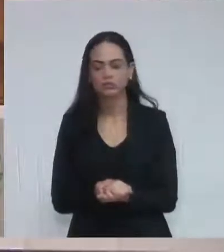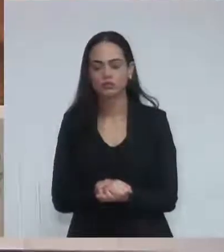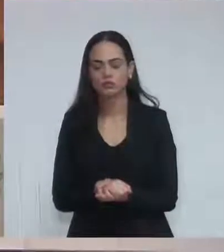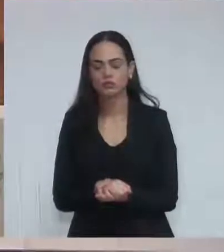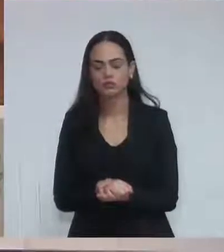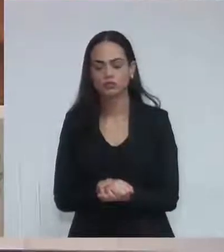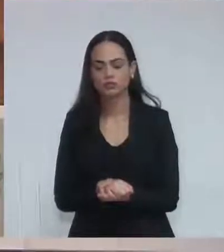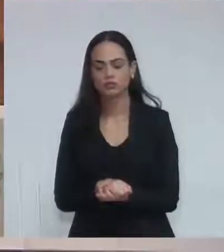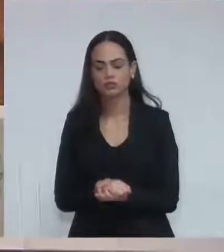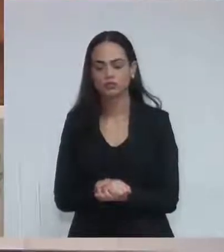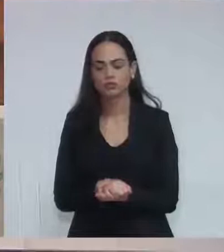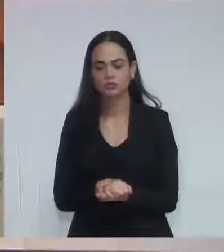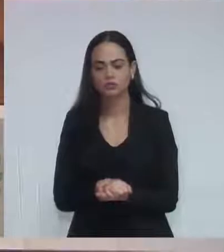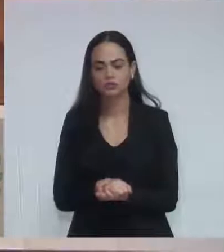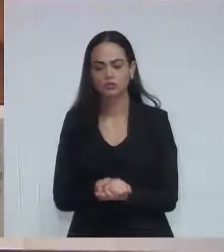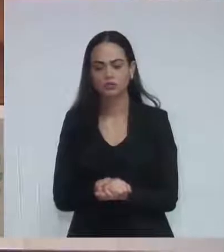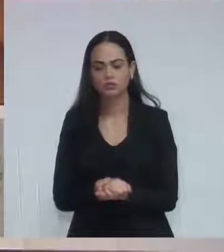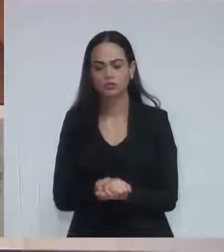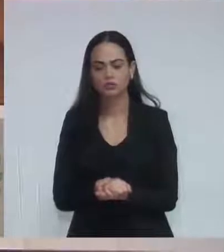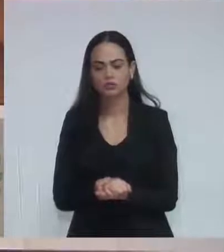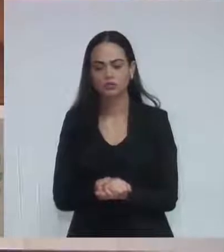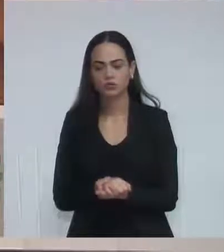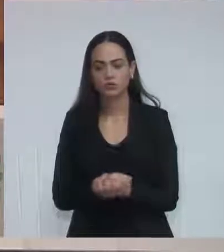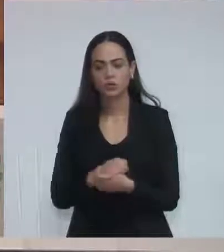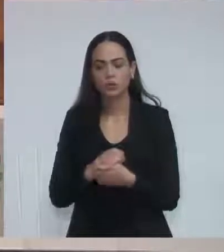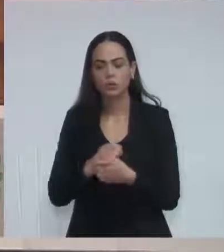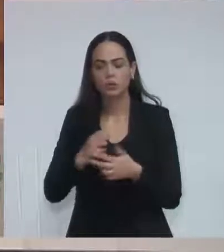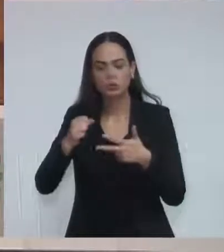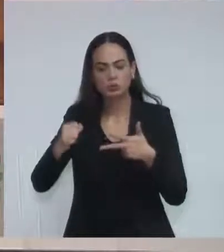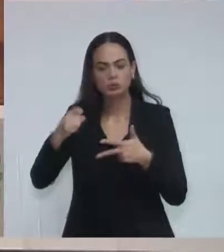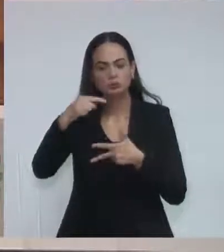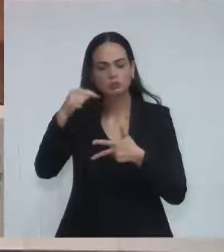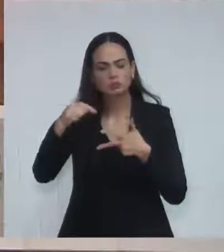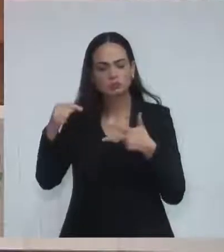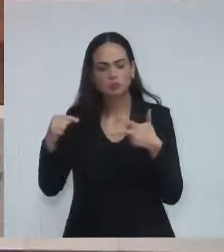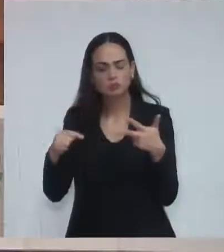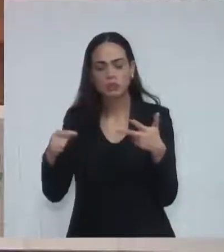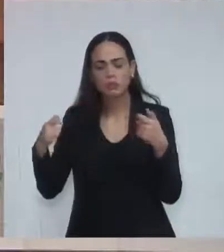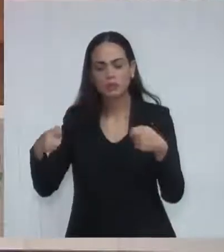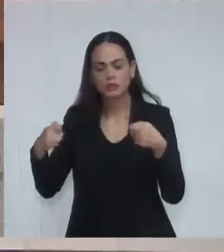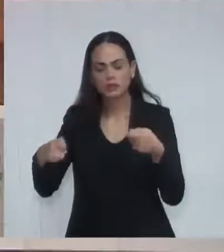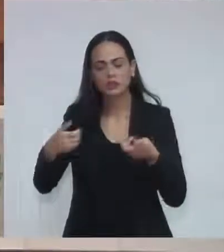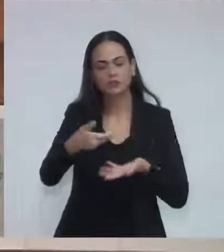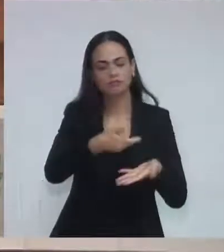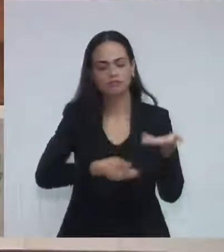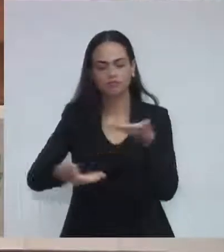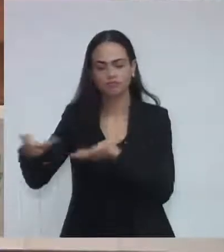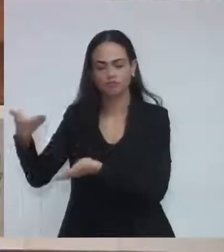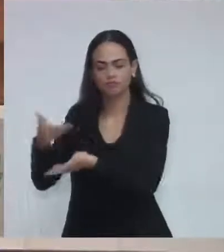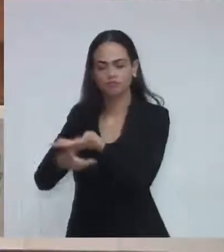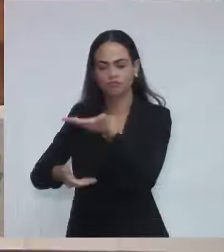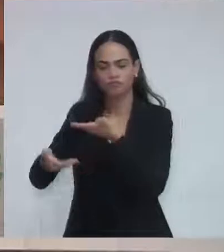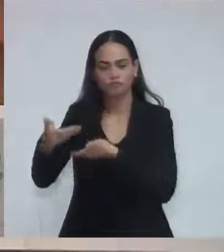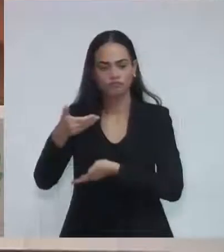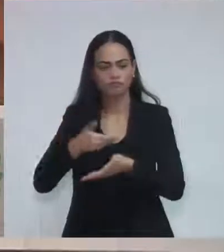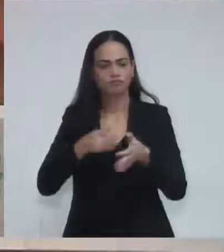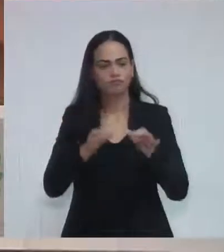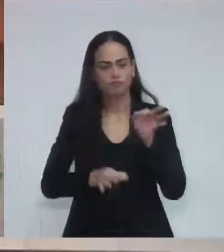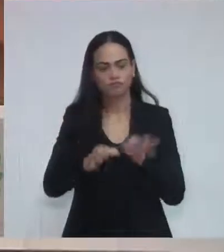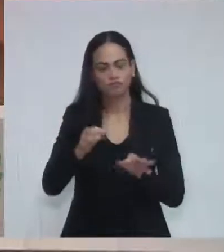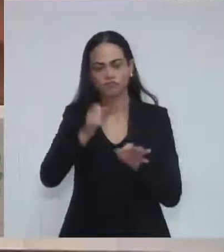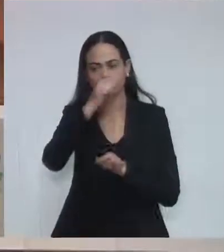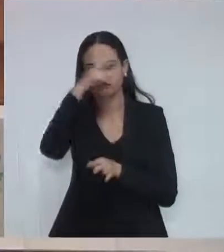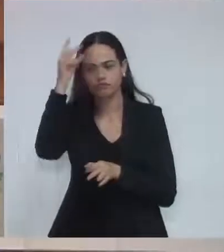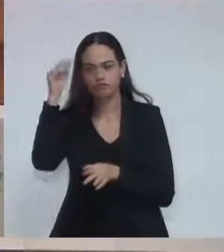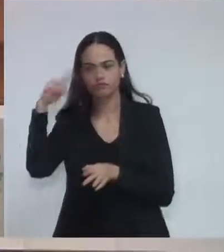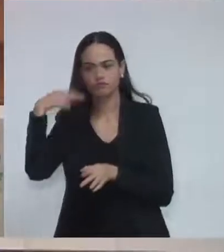Assim, apesar de independentes, os poderes devem atuar de maneira harmônica, com cooperação mútua e lealdade